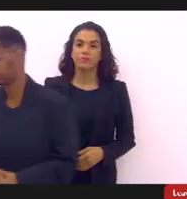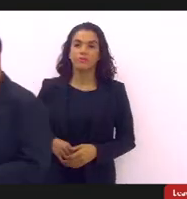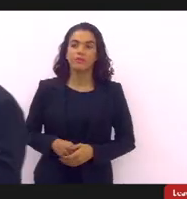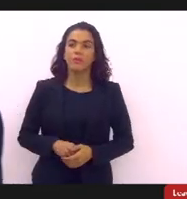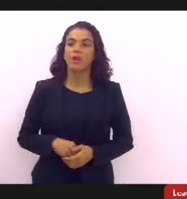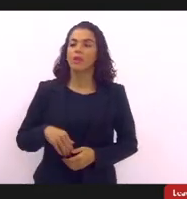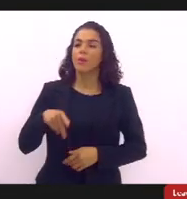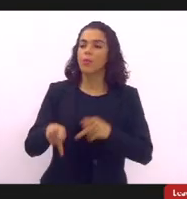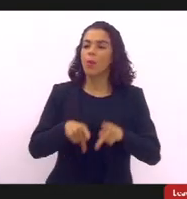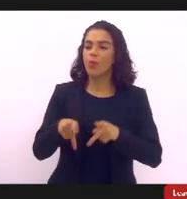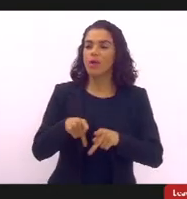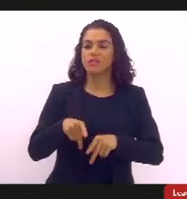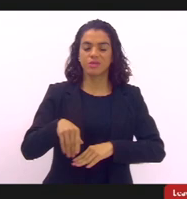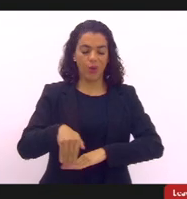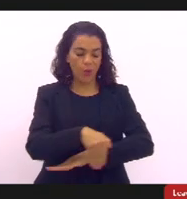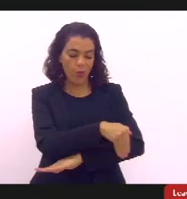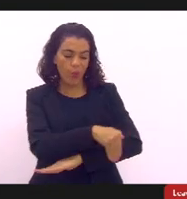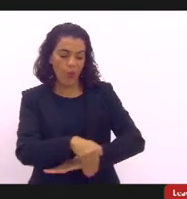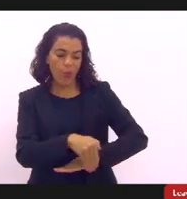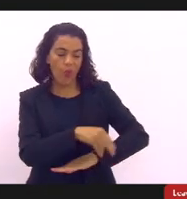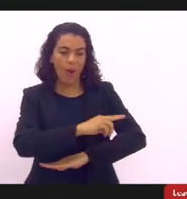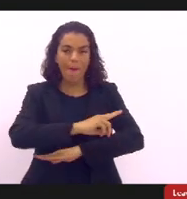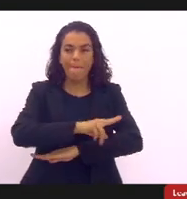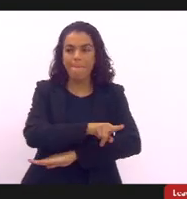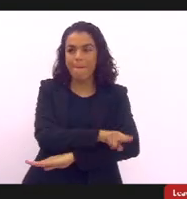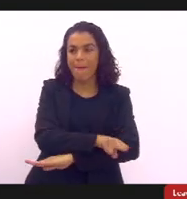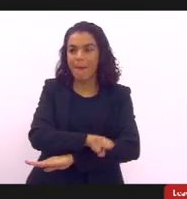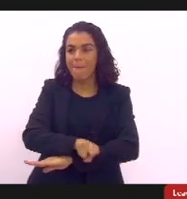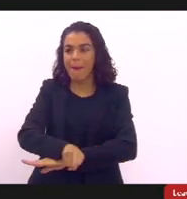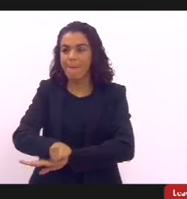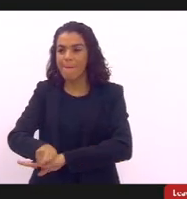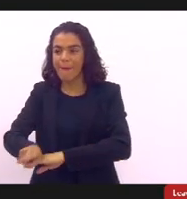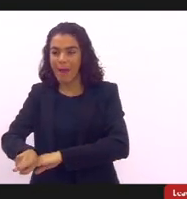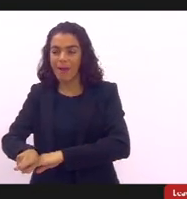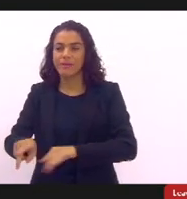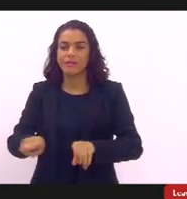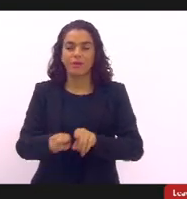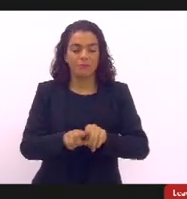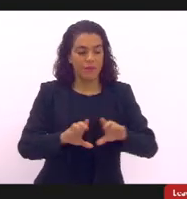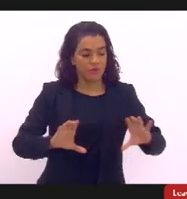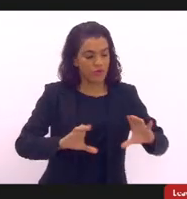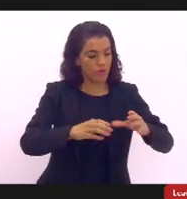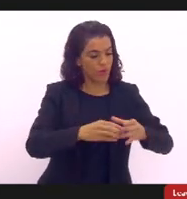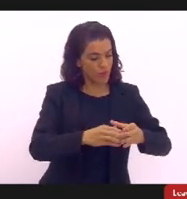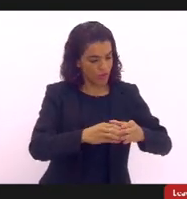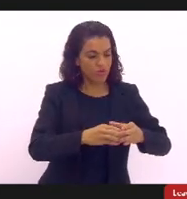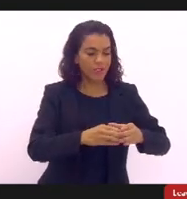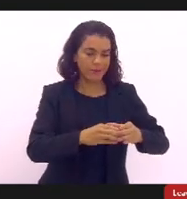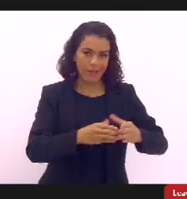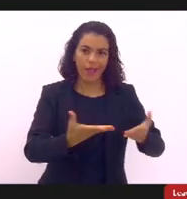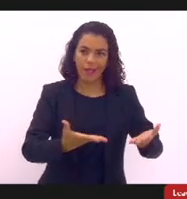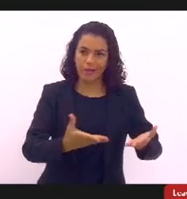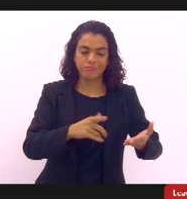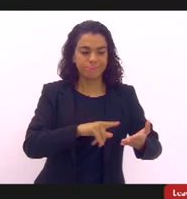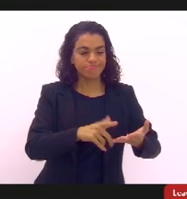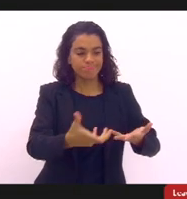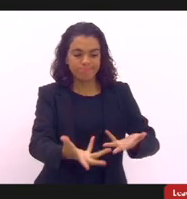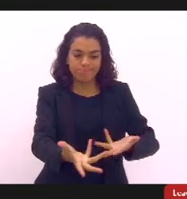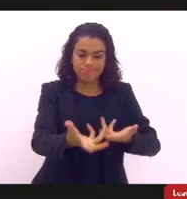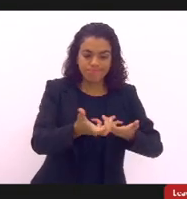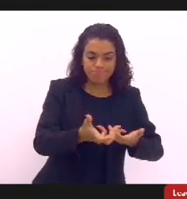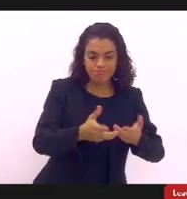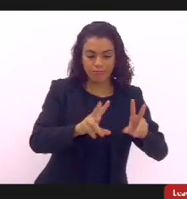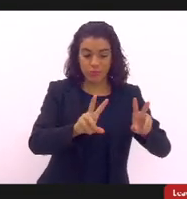né, de população de rua, né, de comunidades totalmente receptivas para a